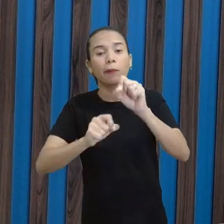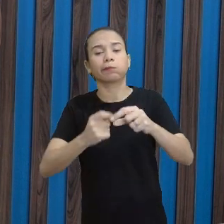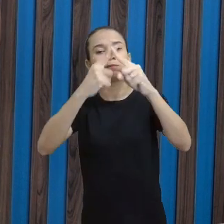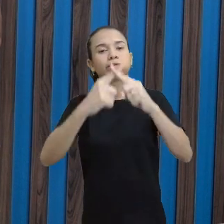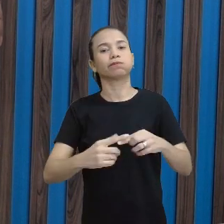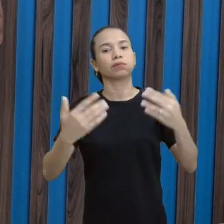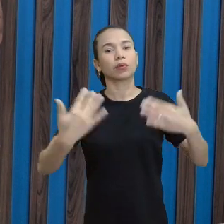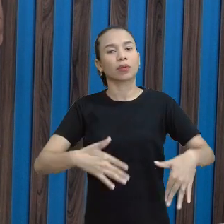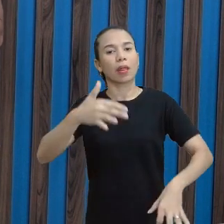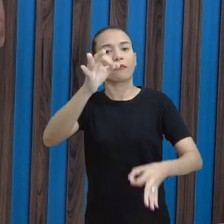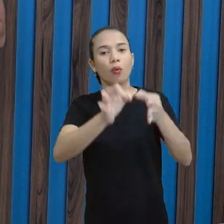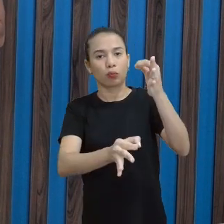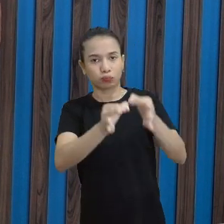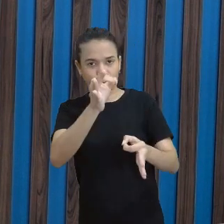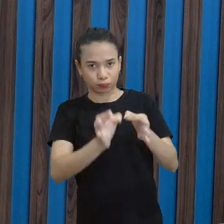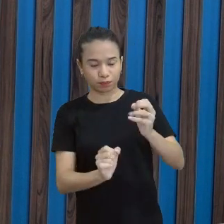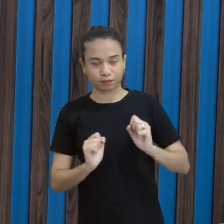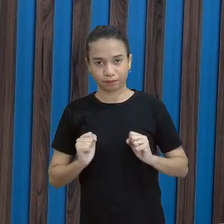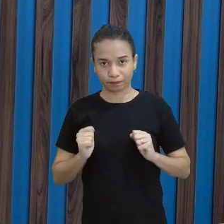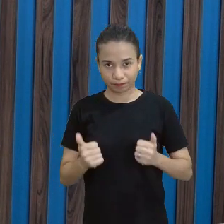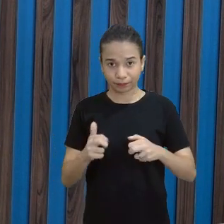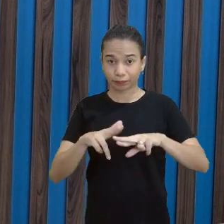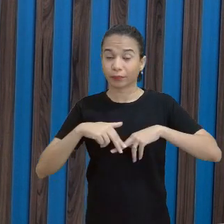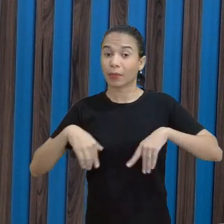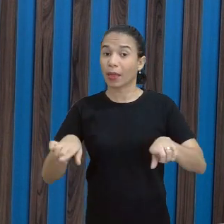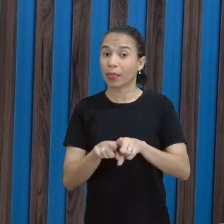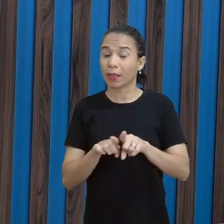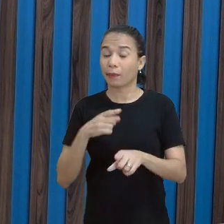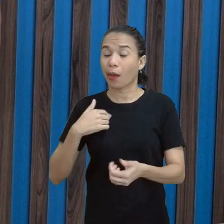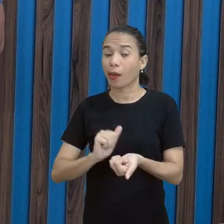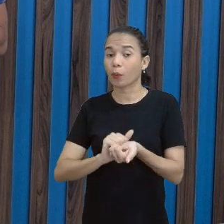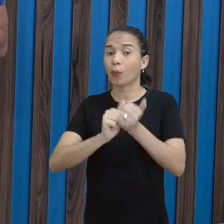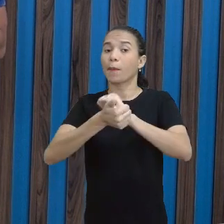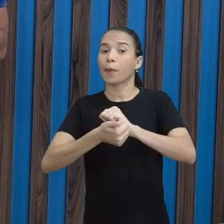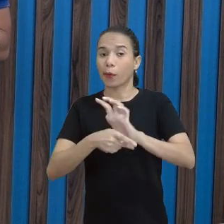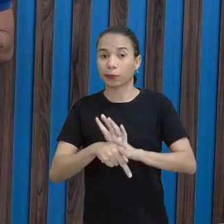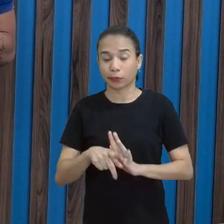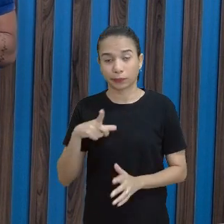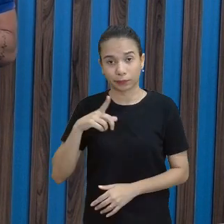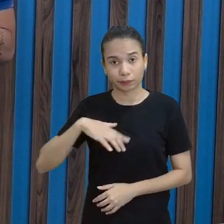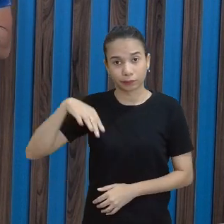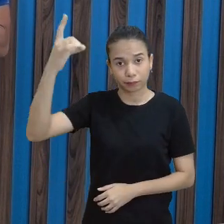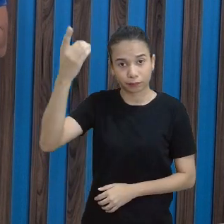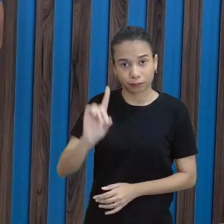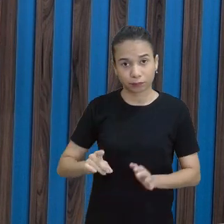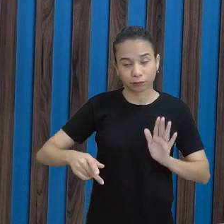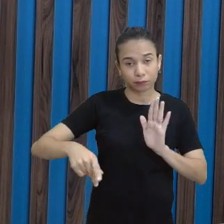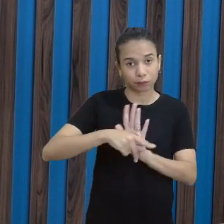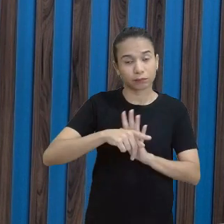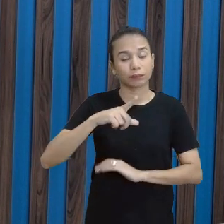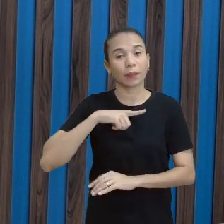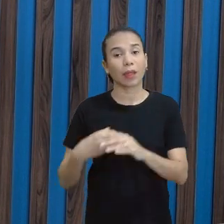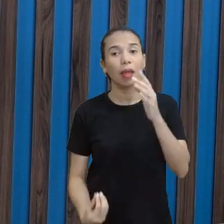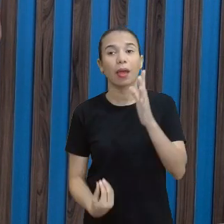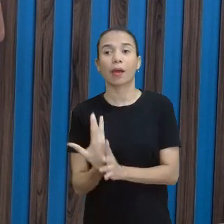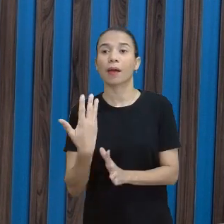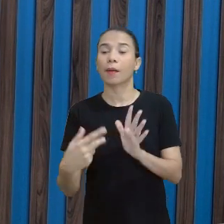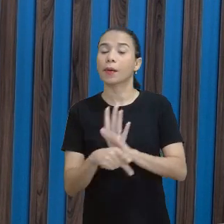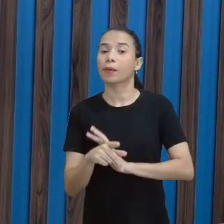disputa seja justa. E aí, esses esportes paralímpicos, eles surgem,